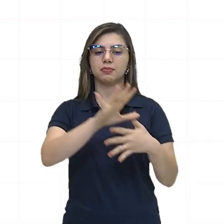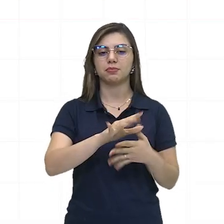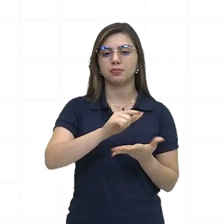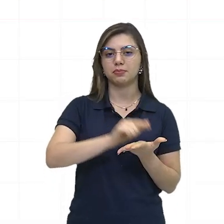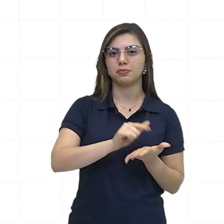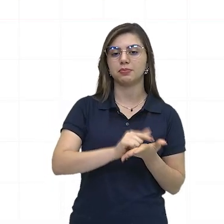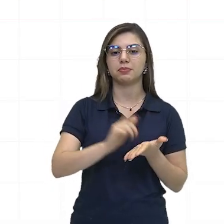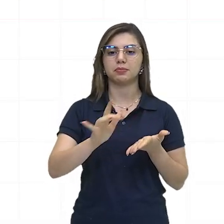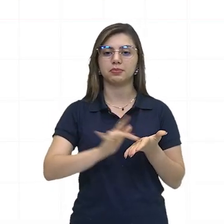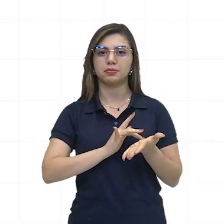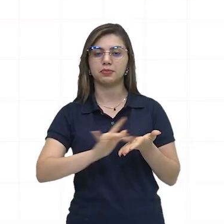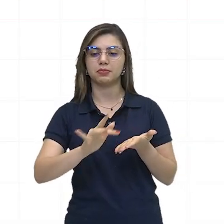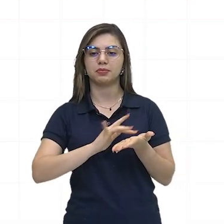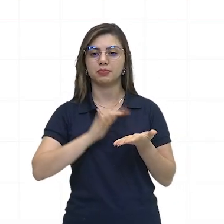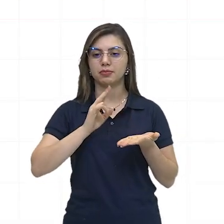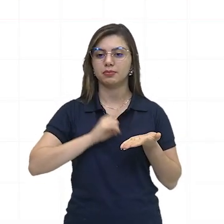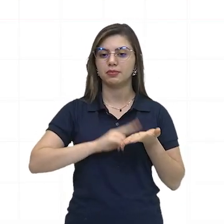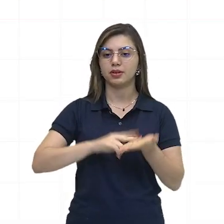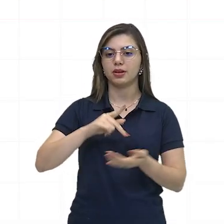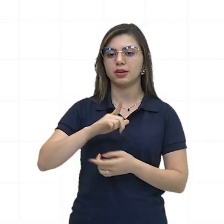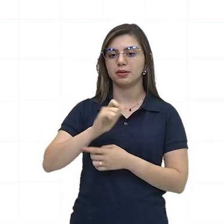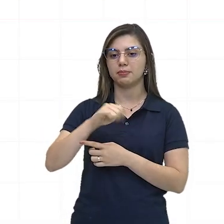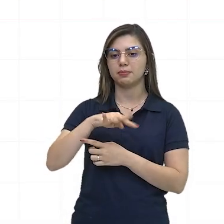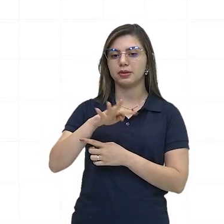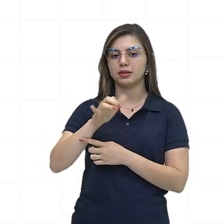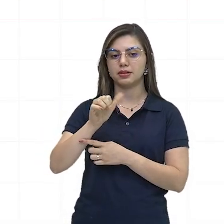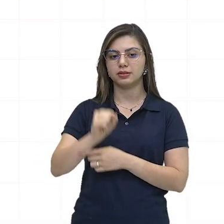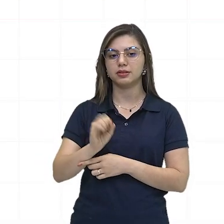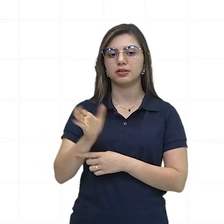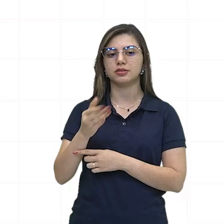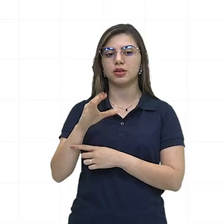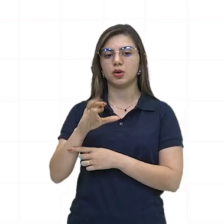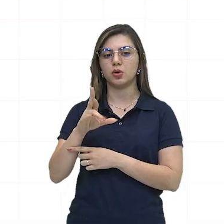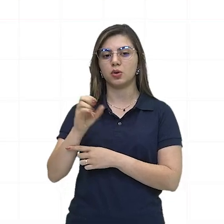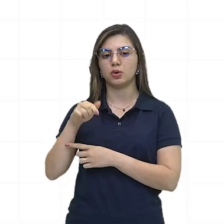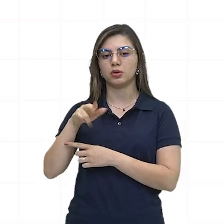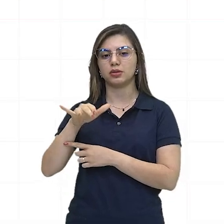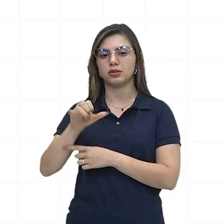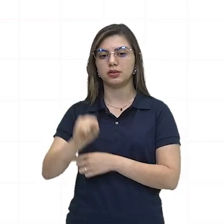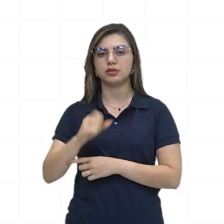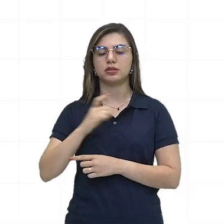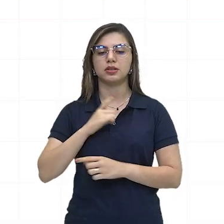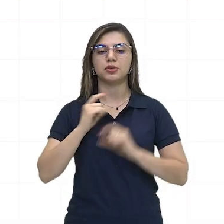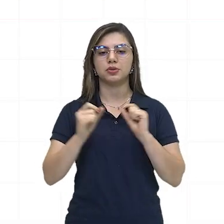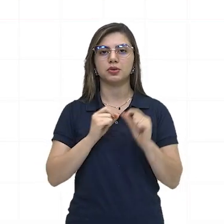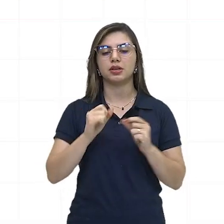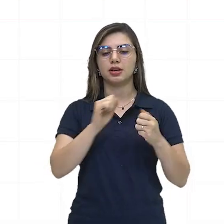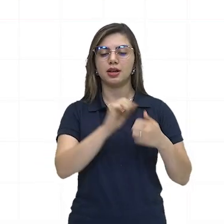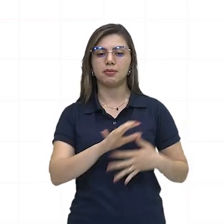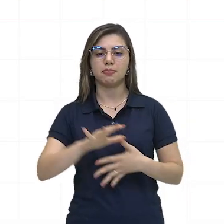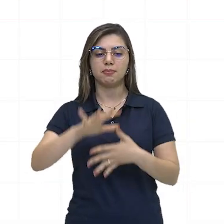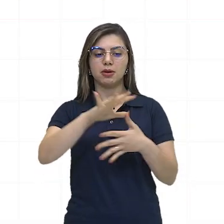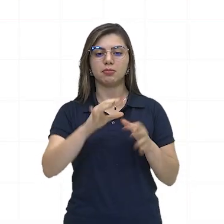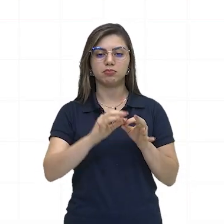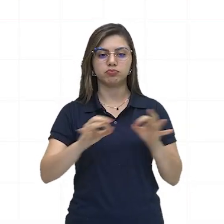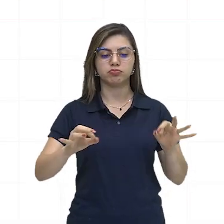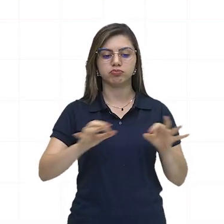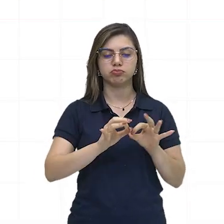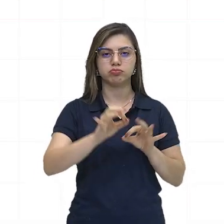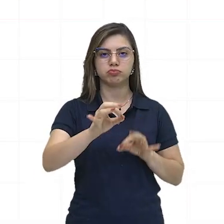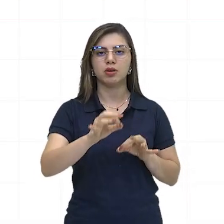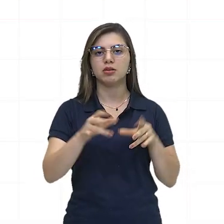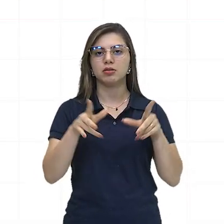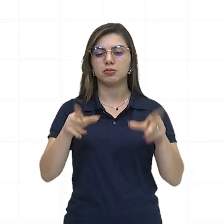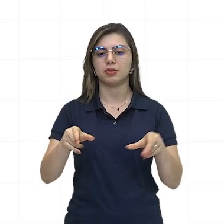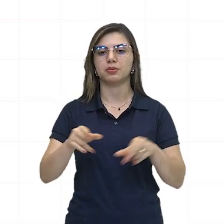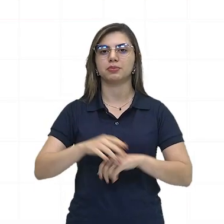analógicos e digitais, cartas, plantas, croquis, escalas cartográficas, nominal,